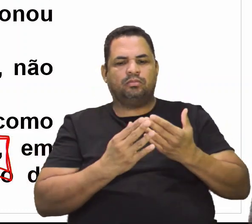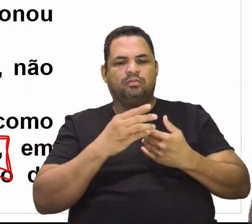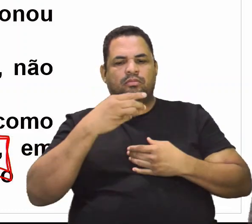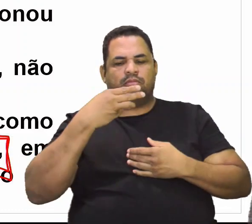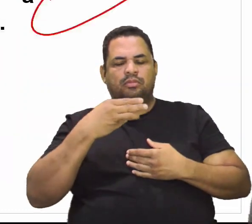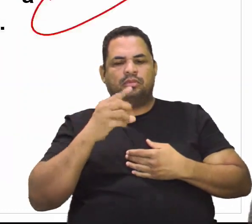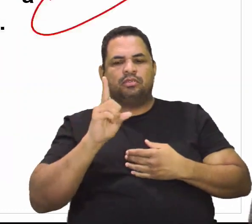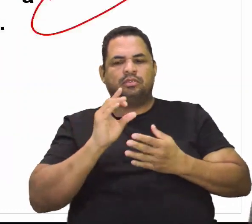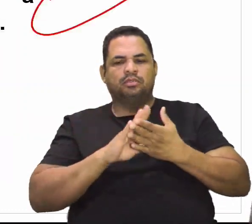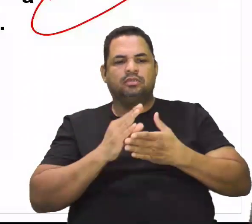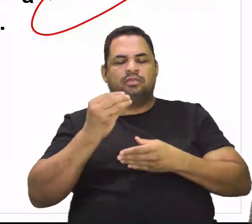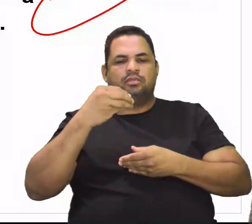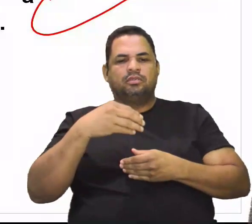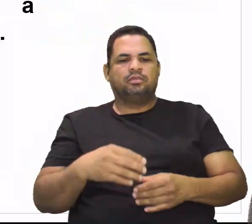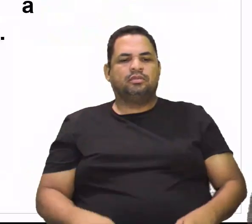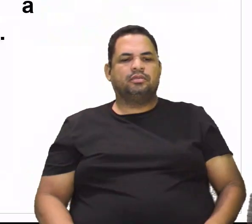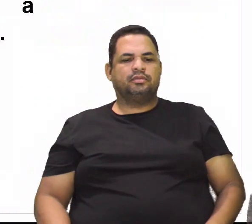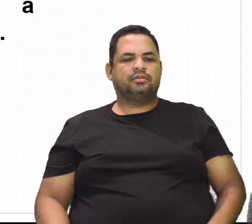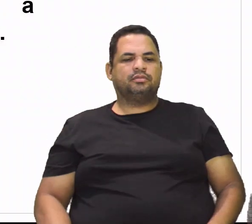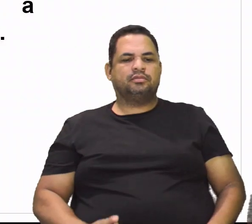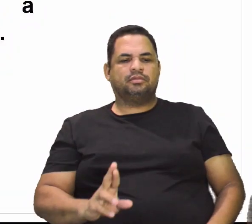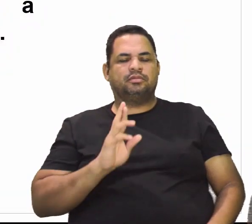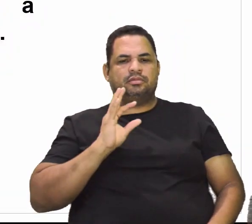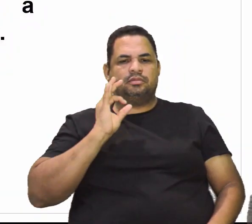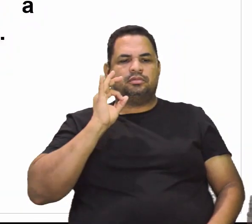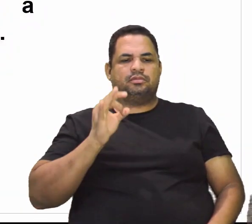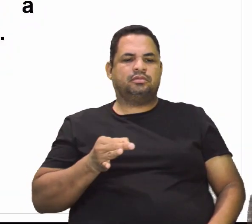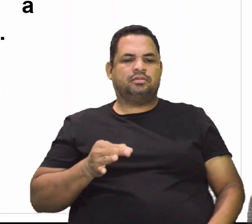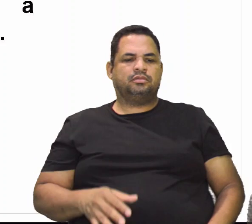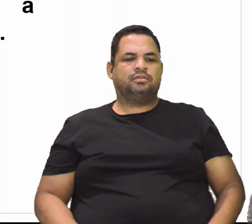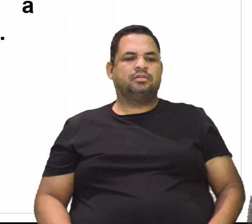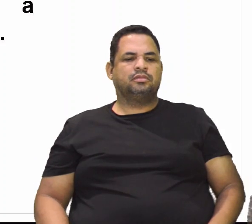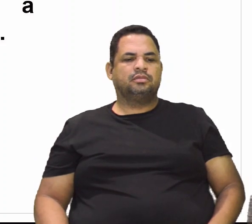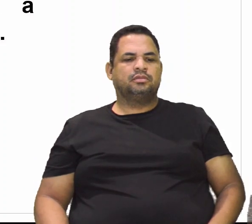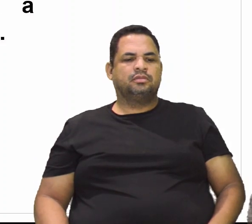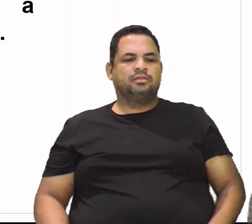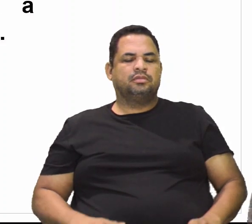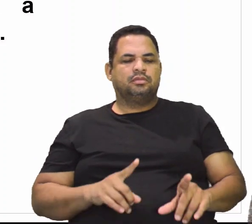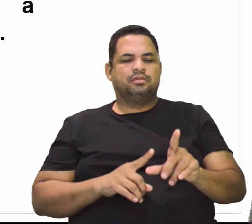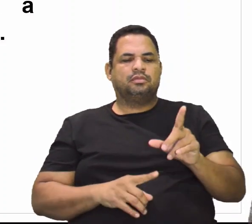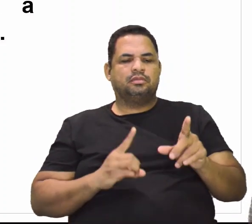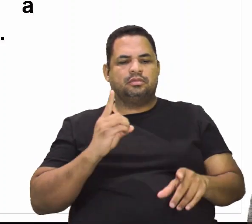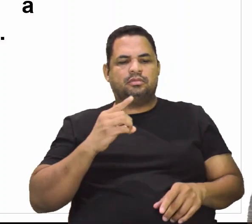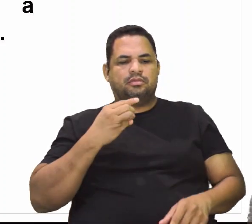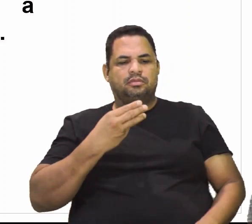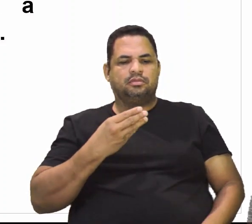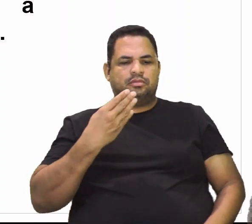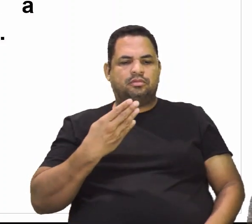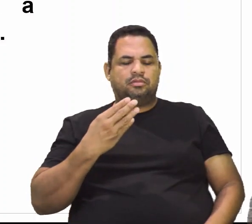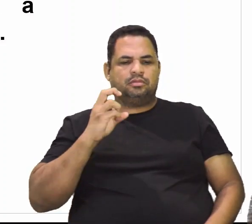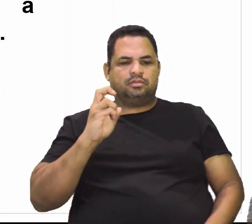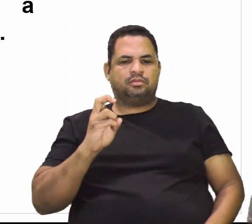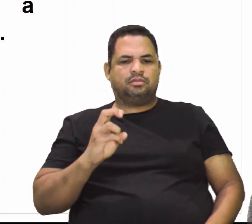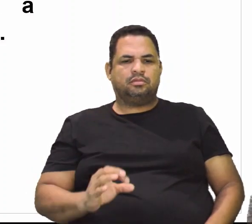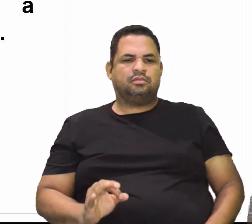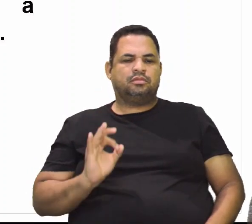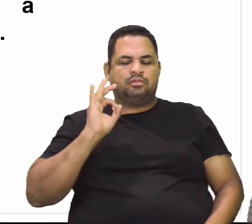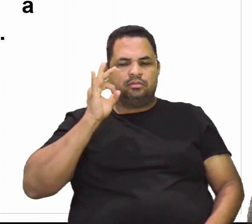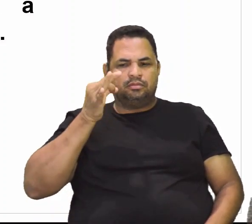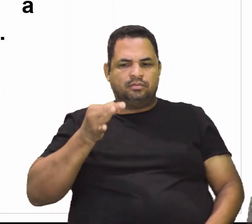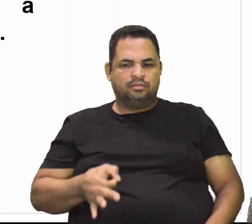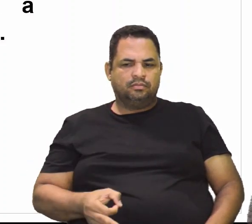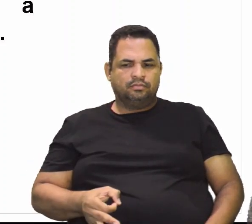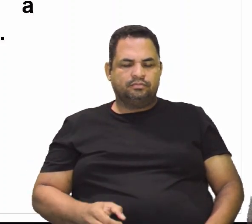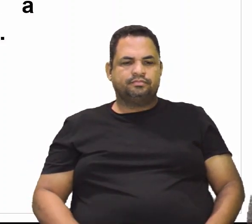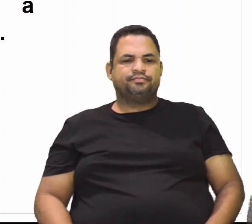da perspectiva. Então, a resposta correta é justamente a letra D. A 3, a 4 e a 5 estão